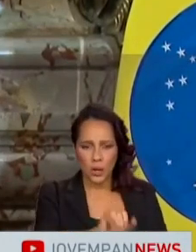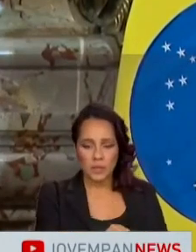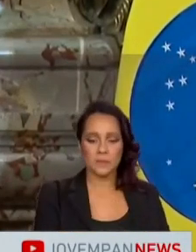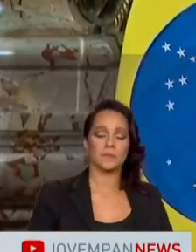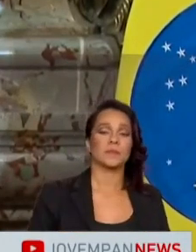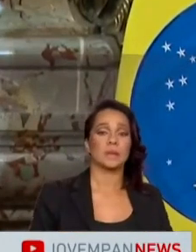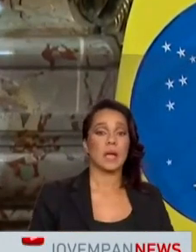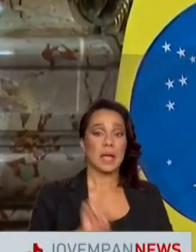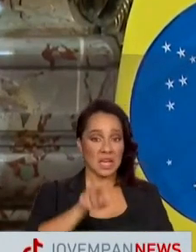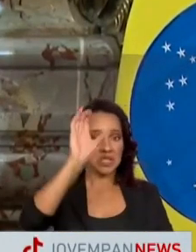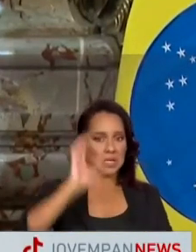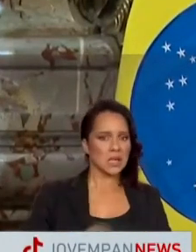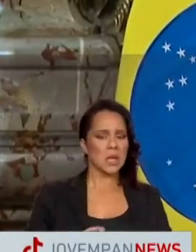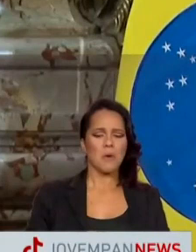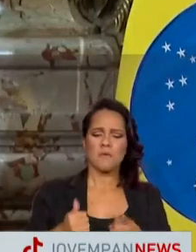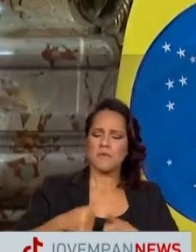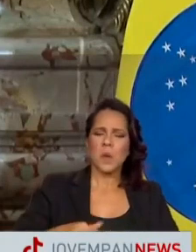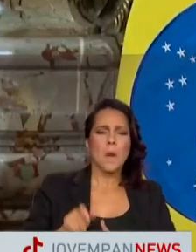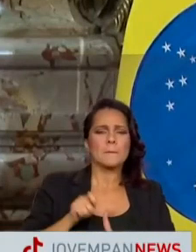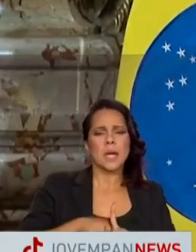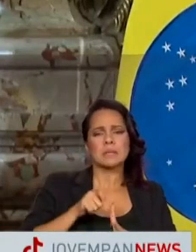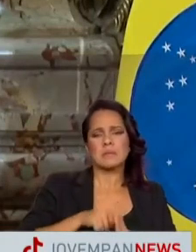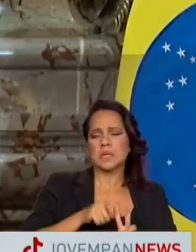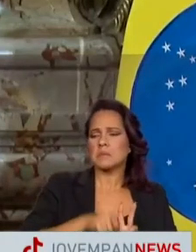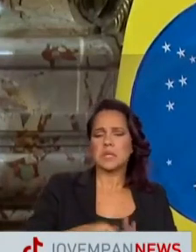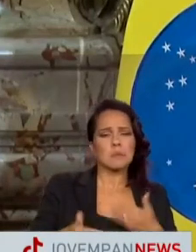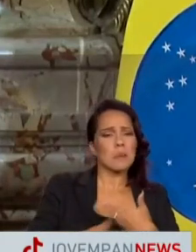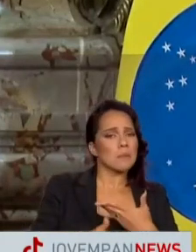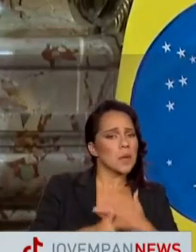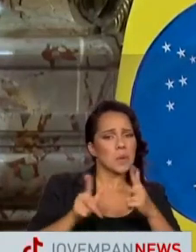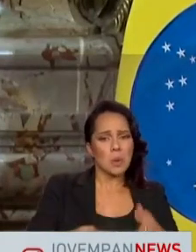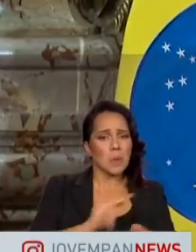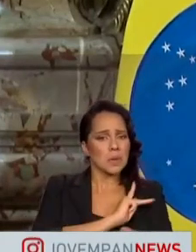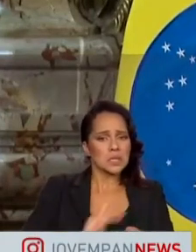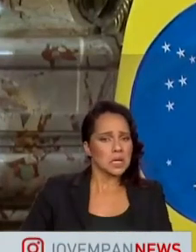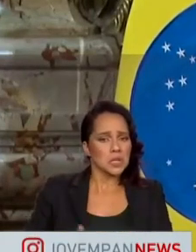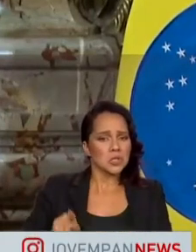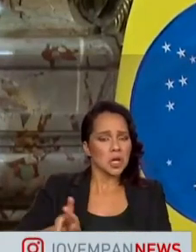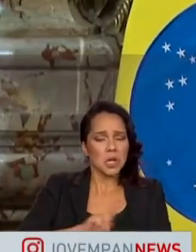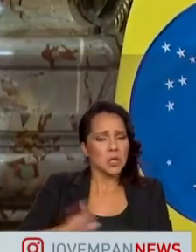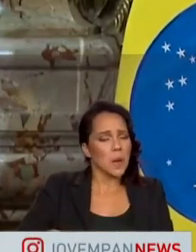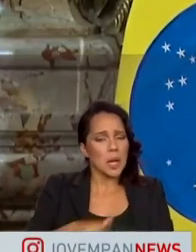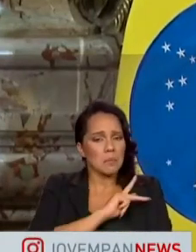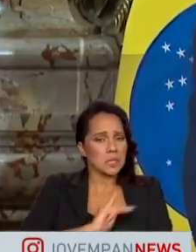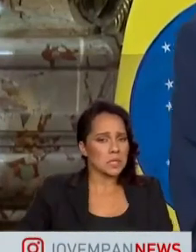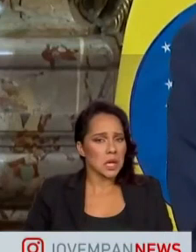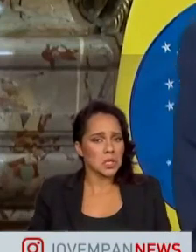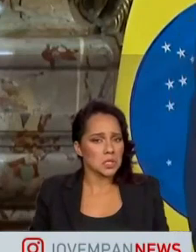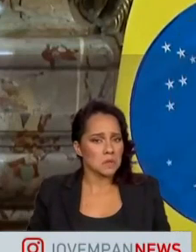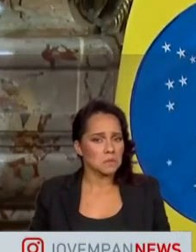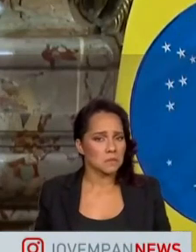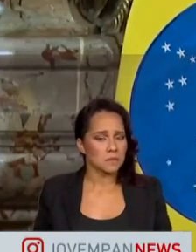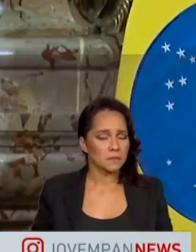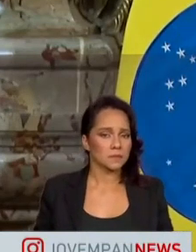E esse cidadão ficou vários meses exercendo o papel de presidente sem ser presidente. Esse sujeito estuvo vários meses exercendo o papel